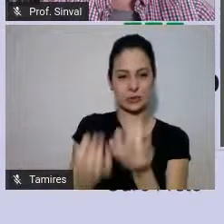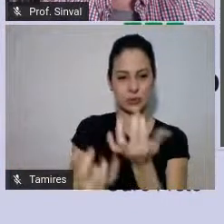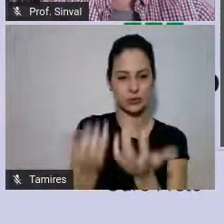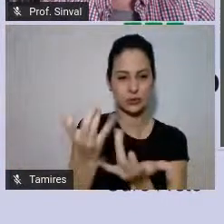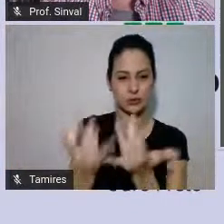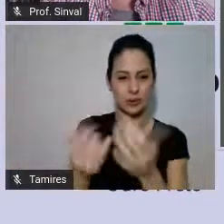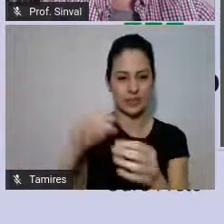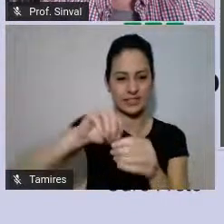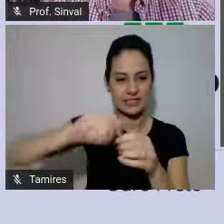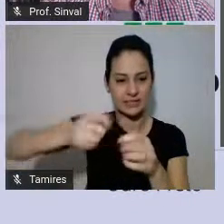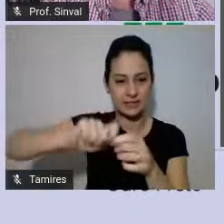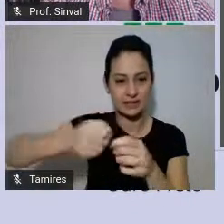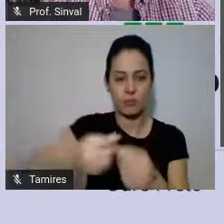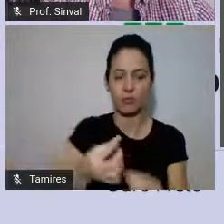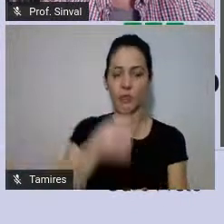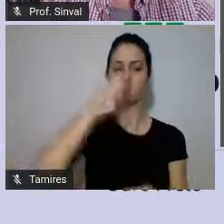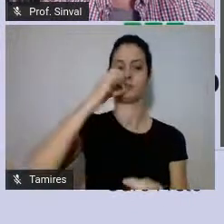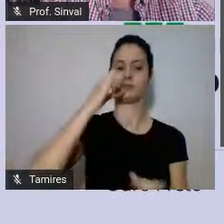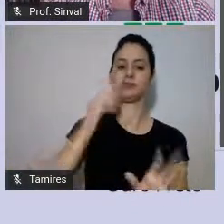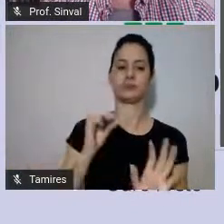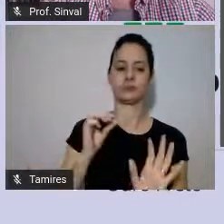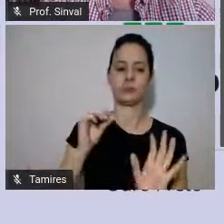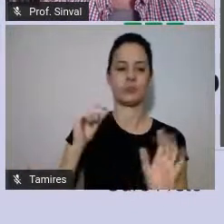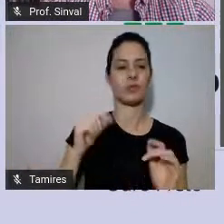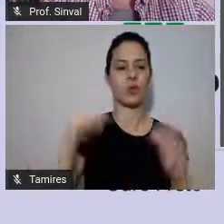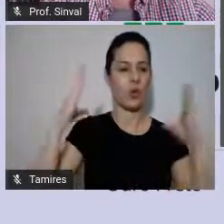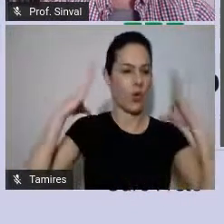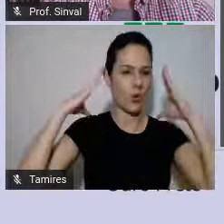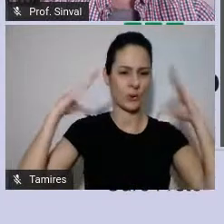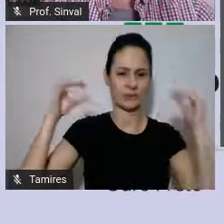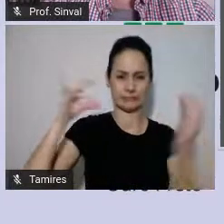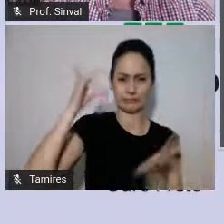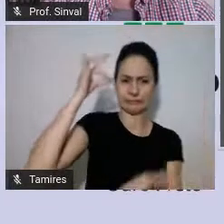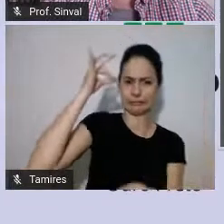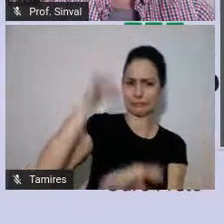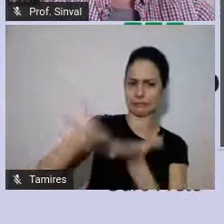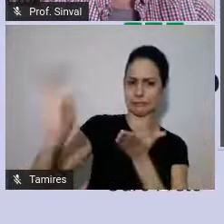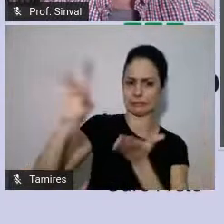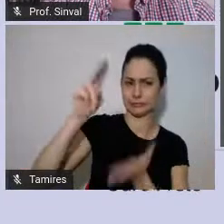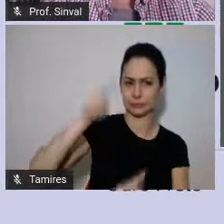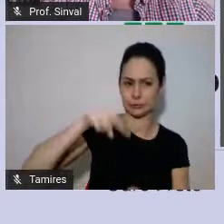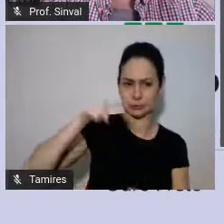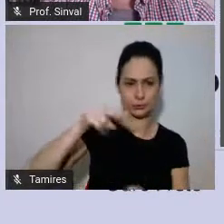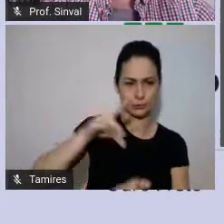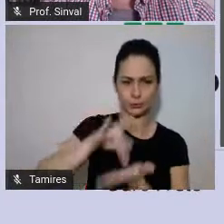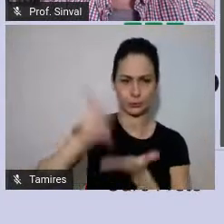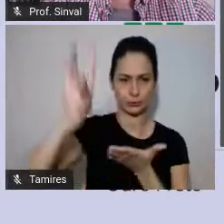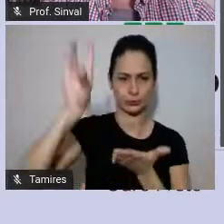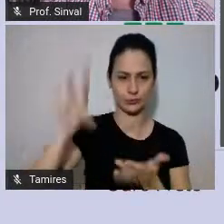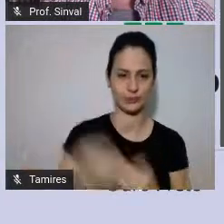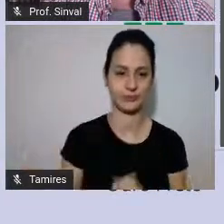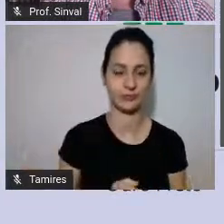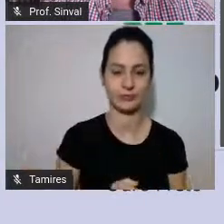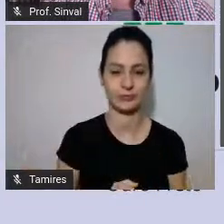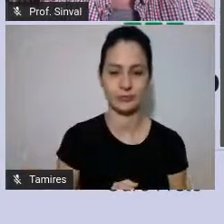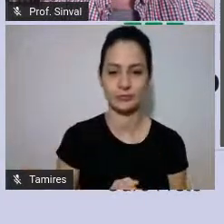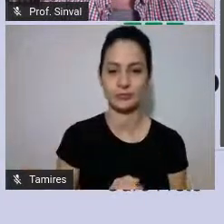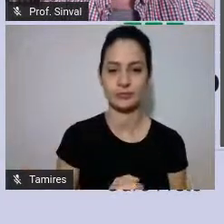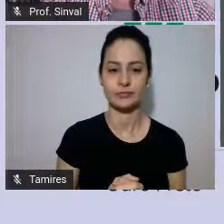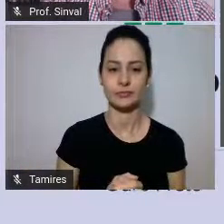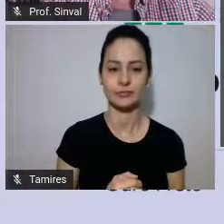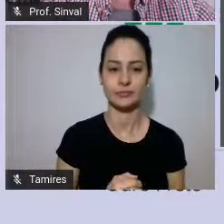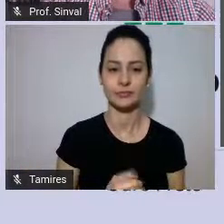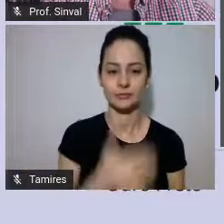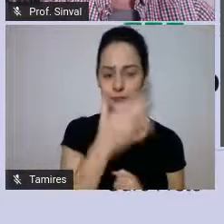comem. E os holandeses não têm completo pavor de comer isso. Pode passar. E, por